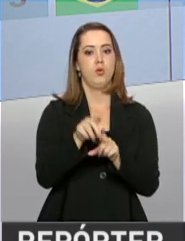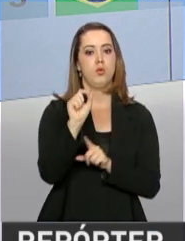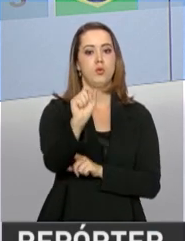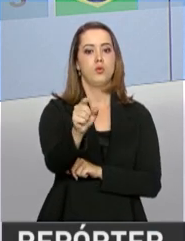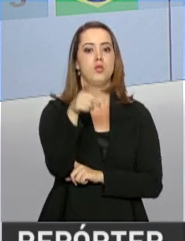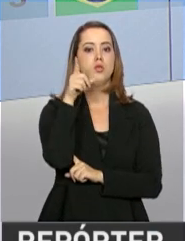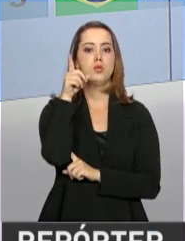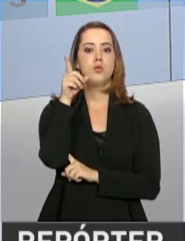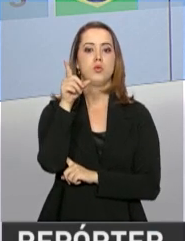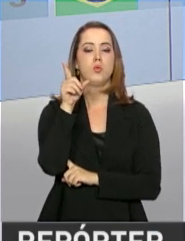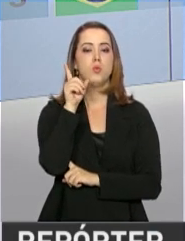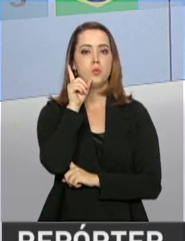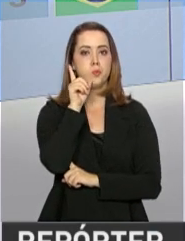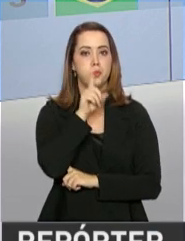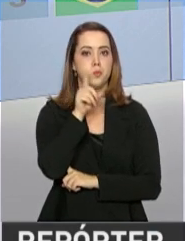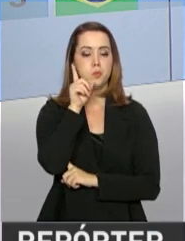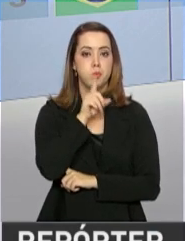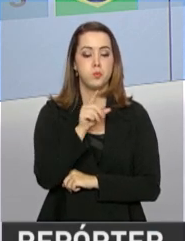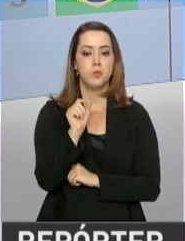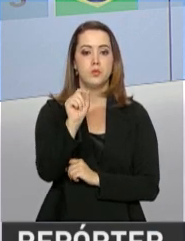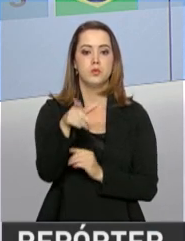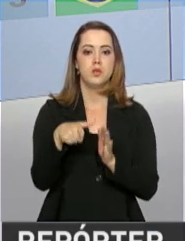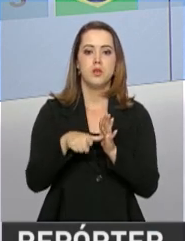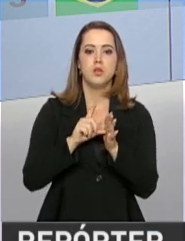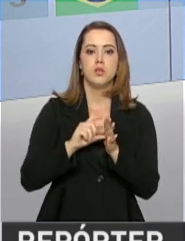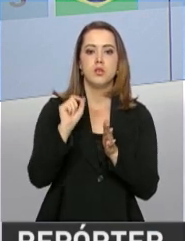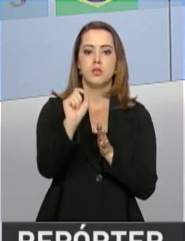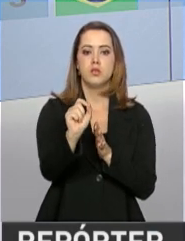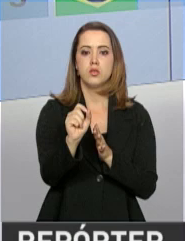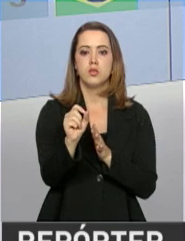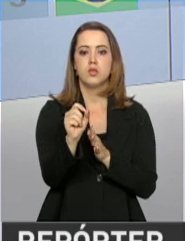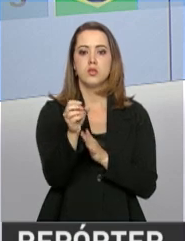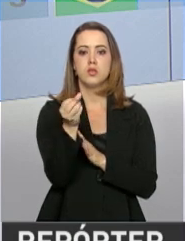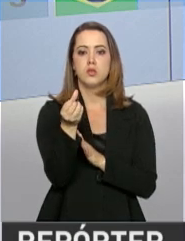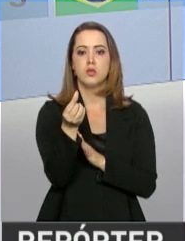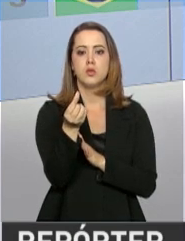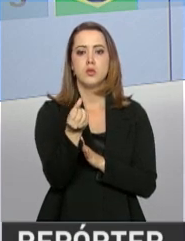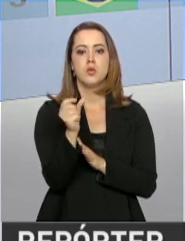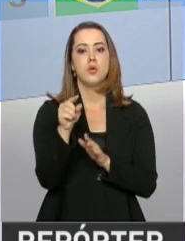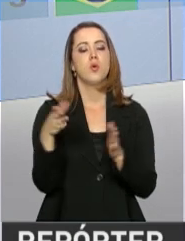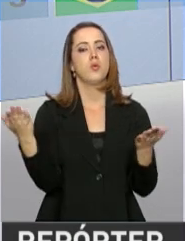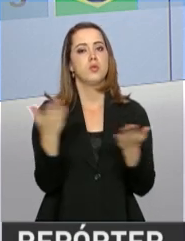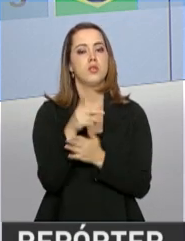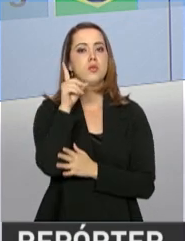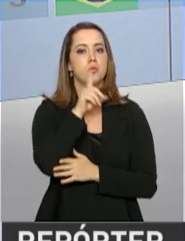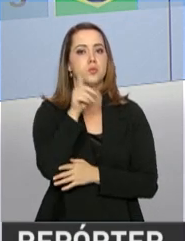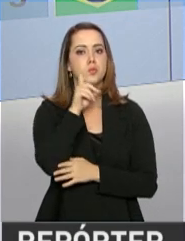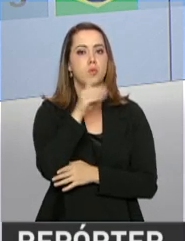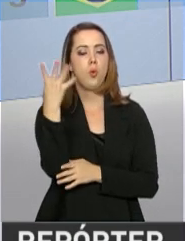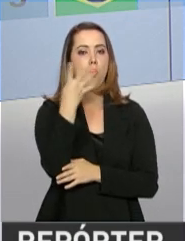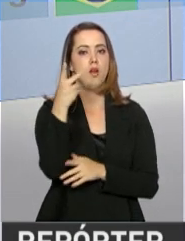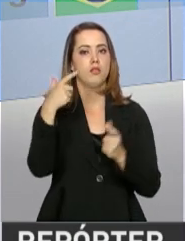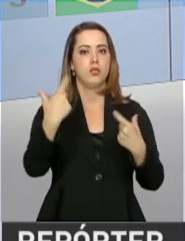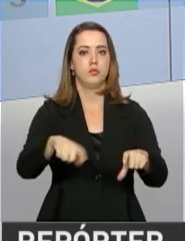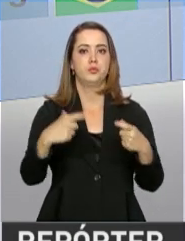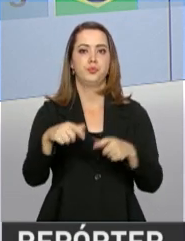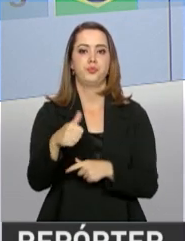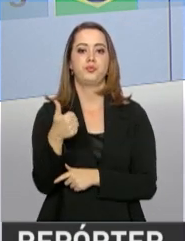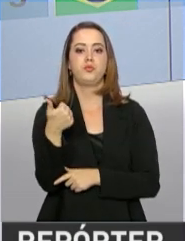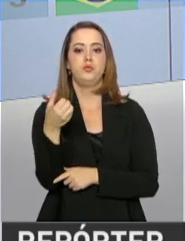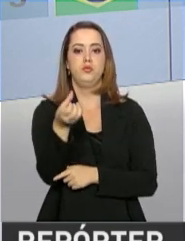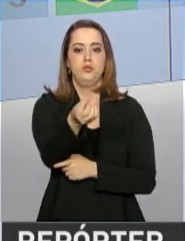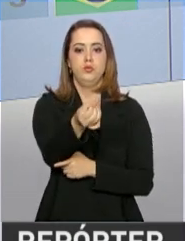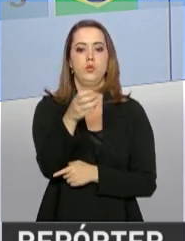prata 60 também no total tá atrás da grã-bretanha Então por causa da diferença do ouro e os Estados Unidos estão em quarto lugar com 16 de ouro